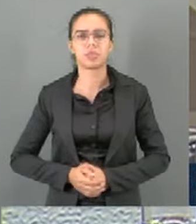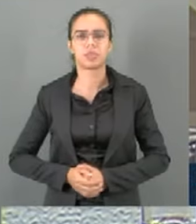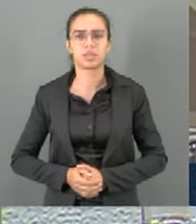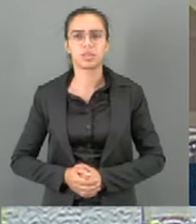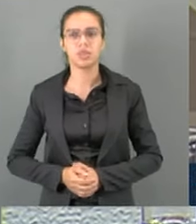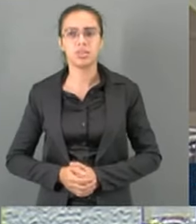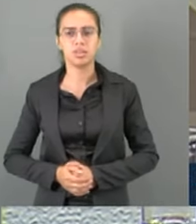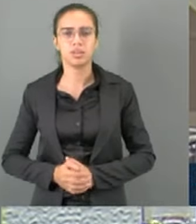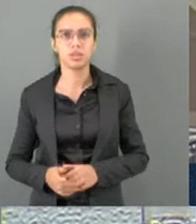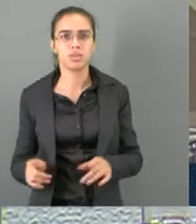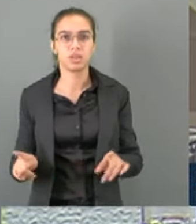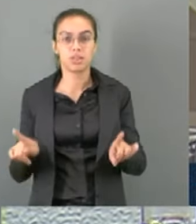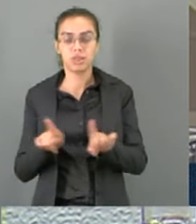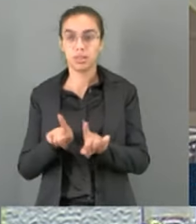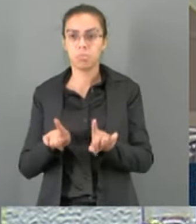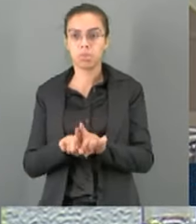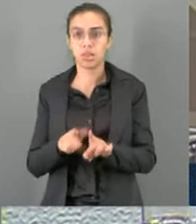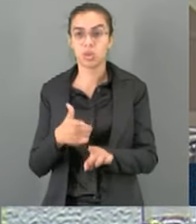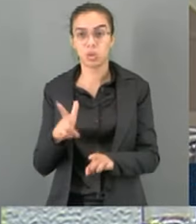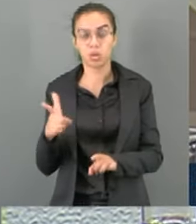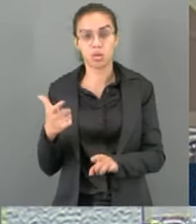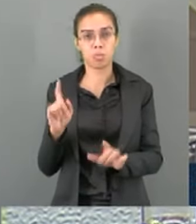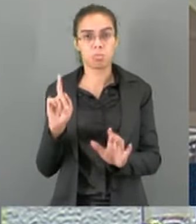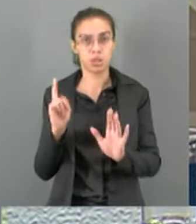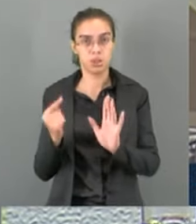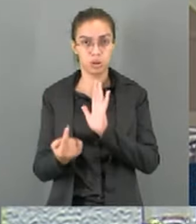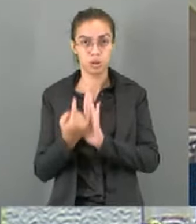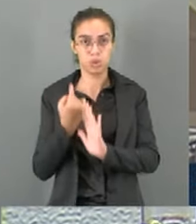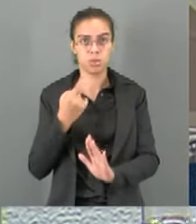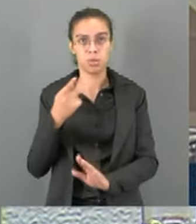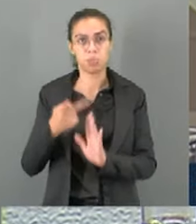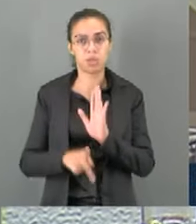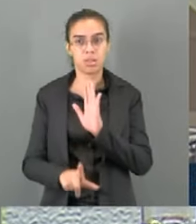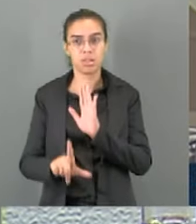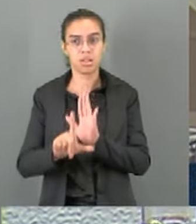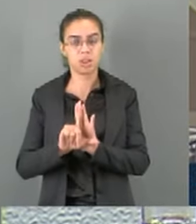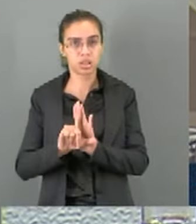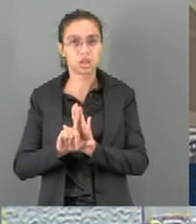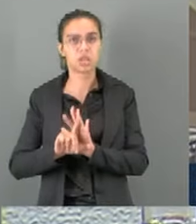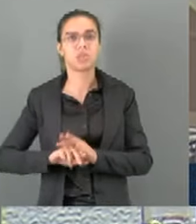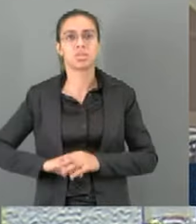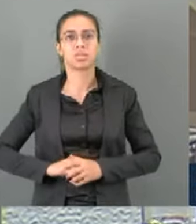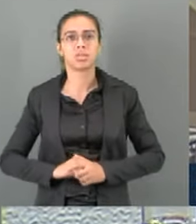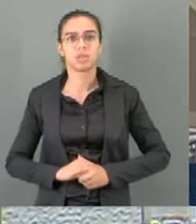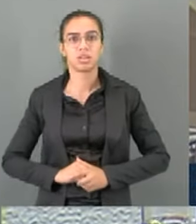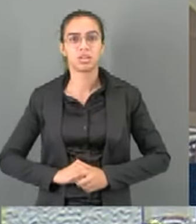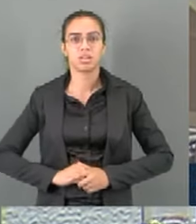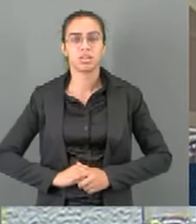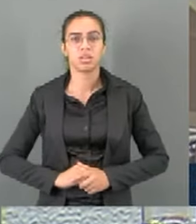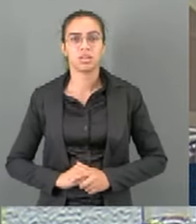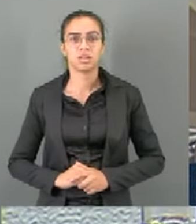Com relação à 10ª pergunta, senador, que menciona esse PL, né, só que